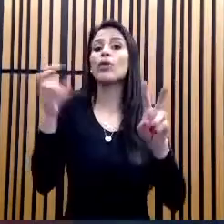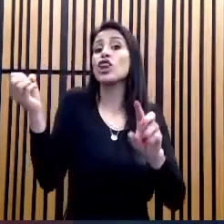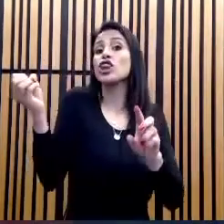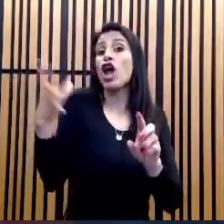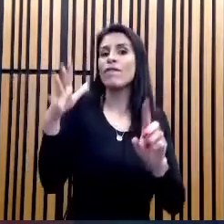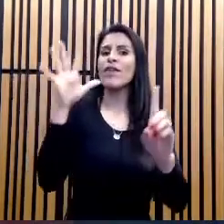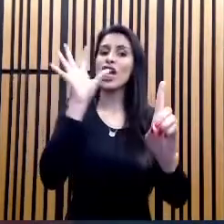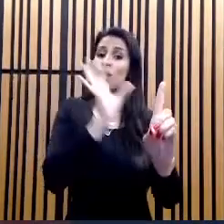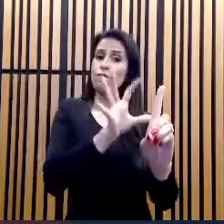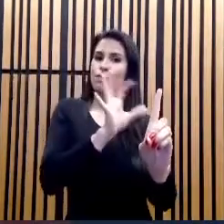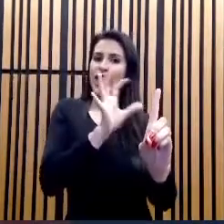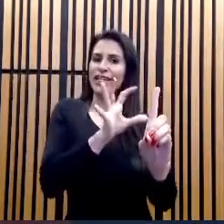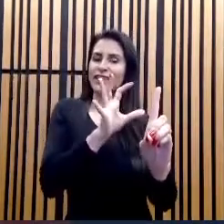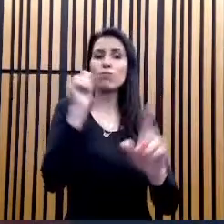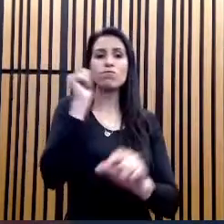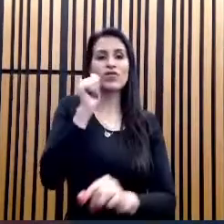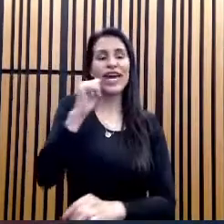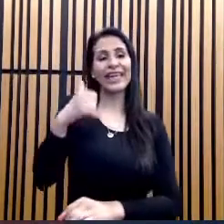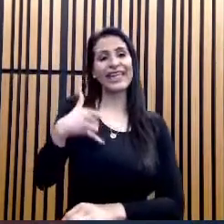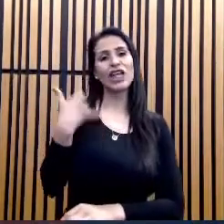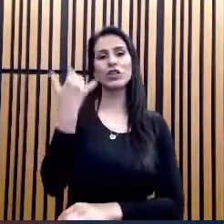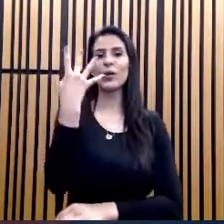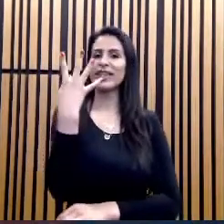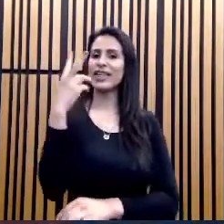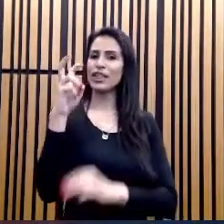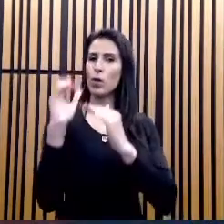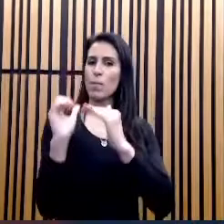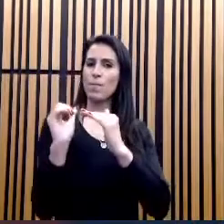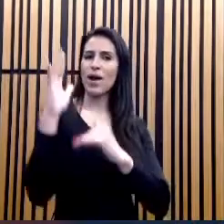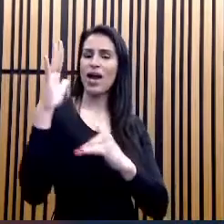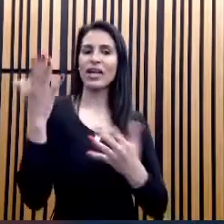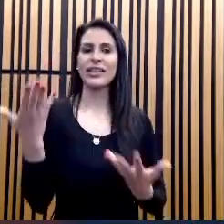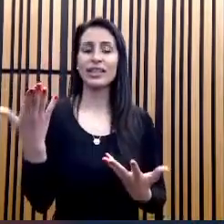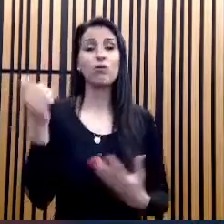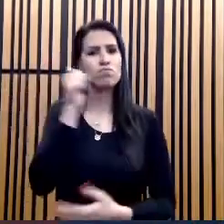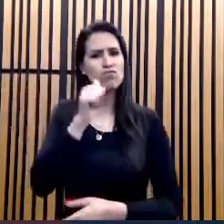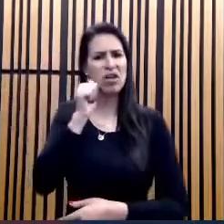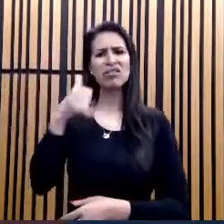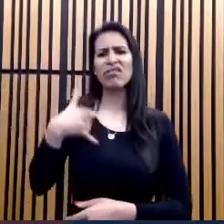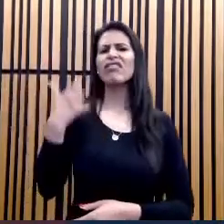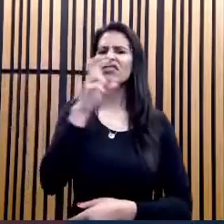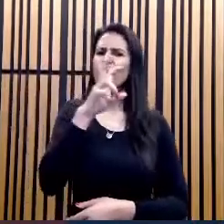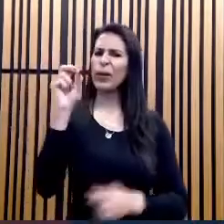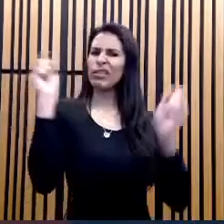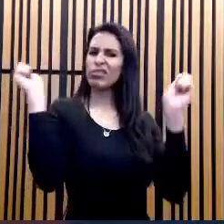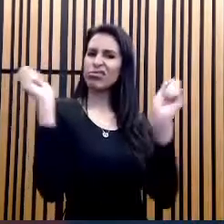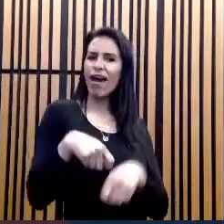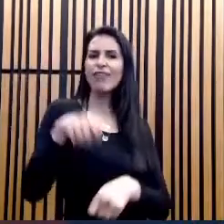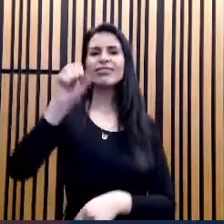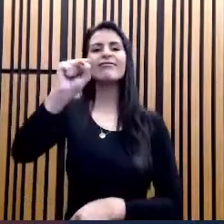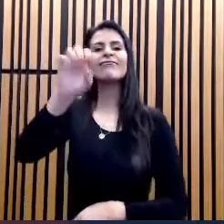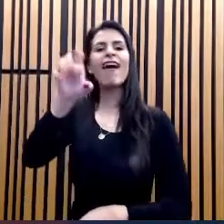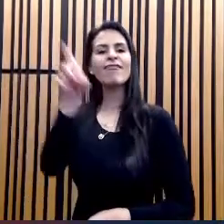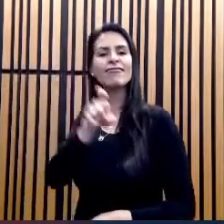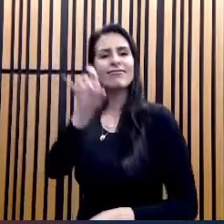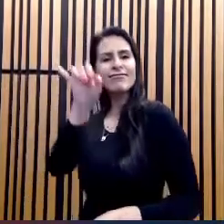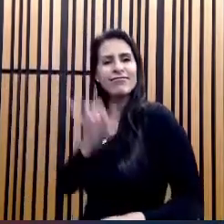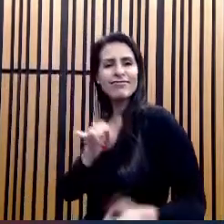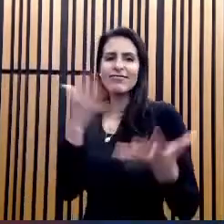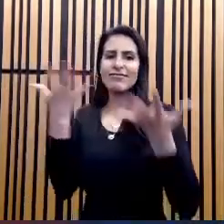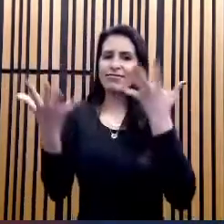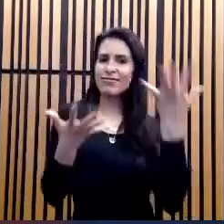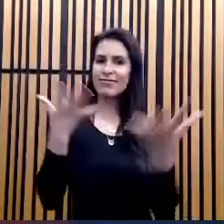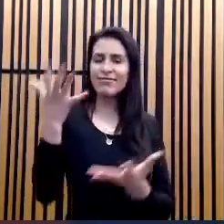mulher de 45+, de que a mulher de 55 anos pode ser sexy, sim, pode recomeçar a vida,